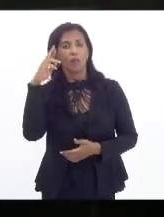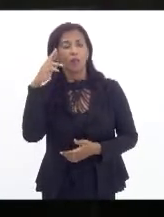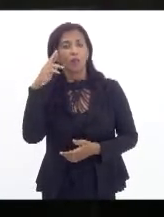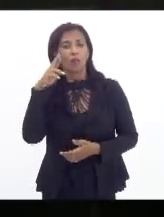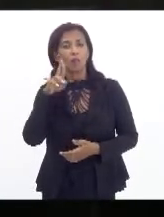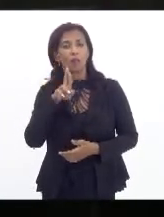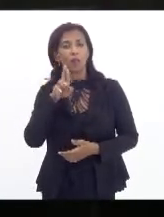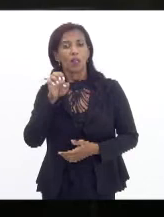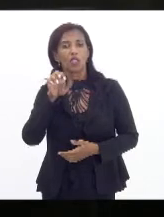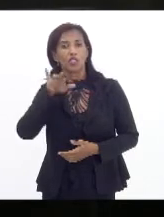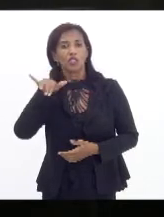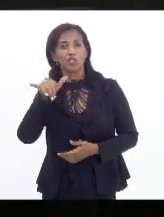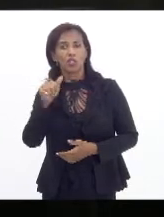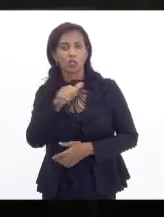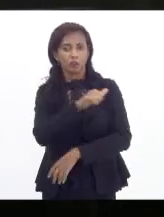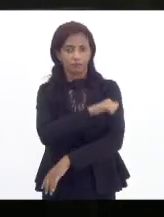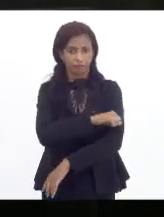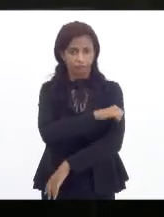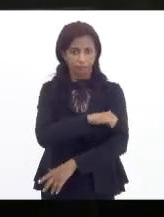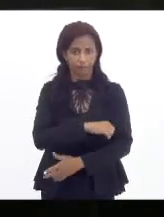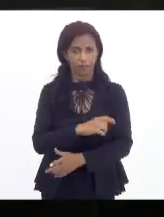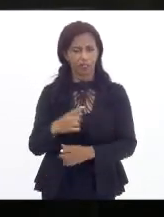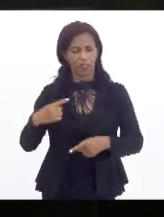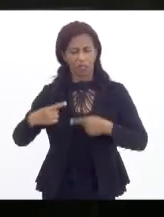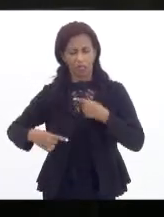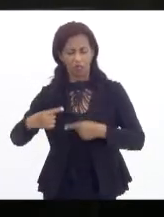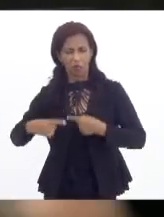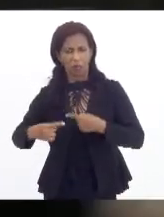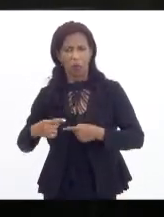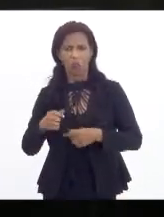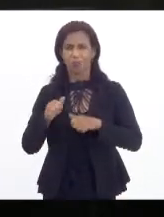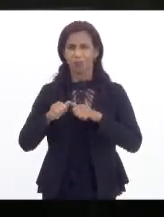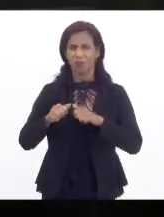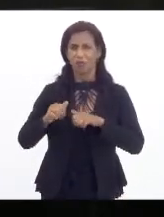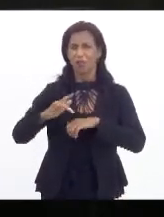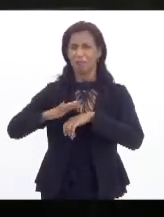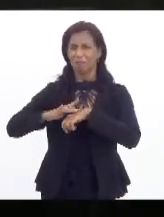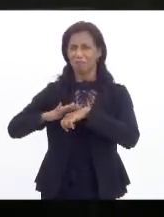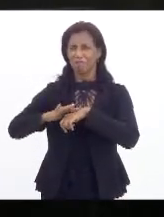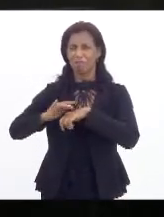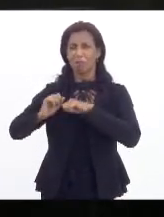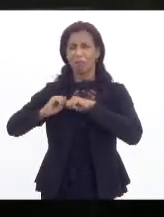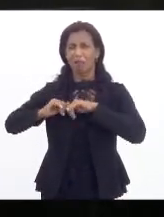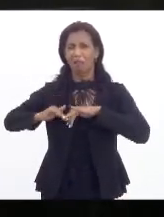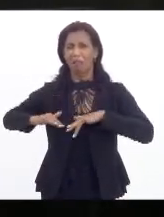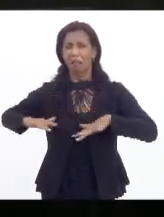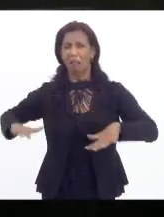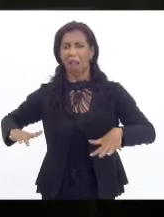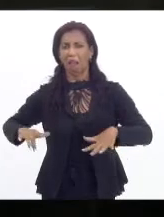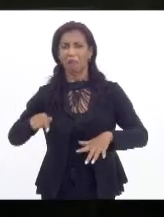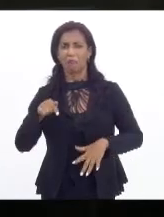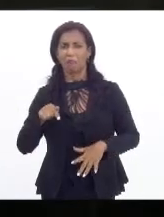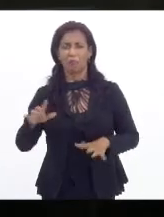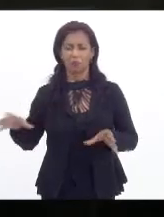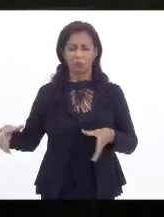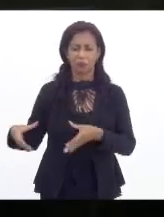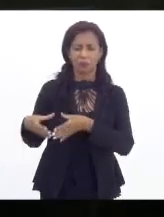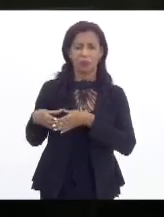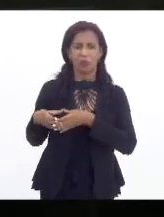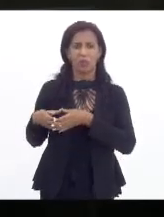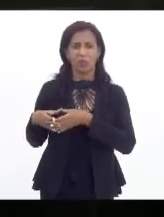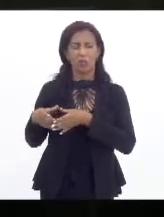mal debatida no Rio de Janeiro. Esse debate foi muito contaminado pelo compadrio e